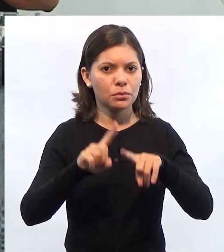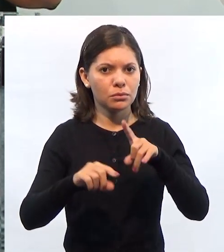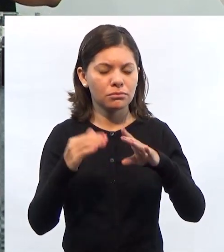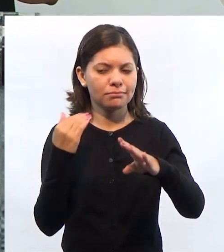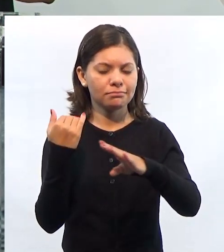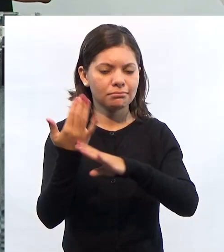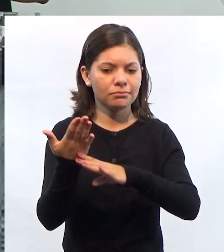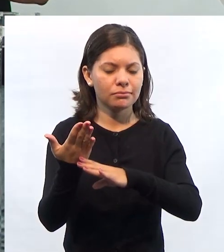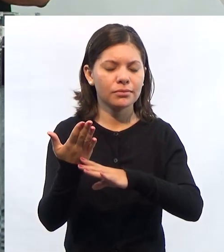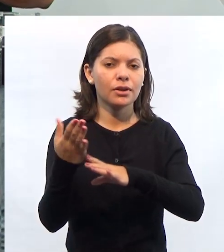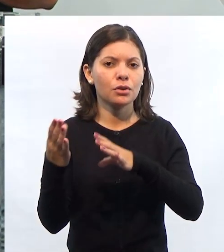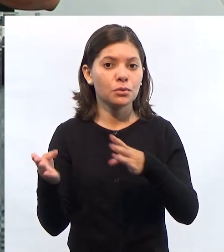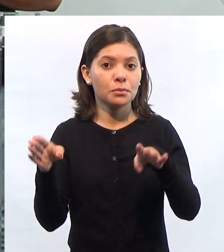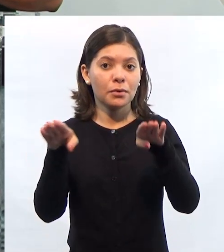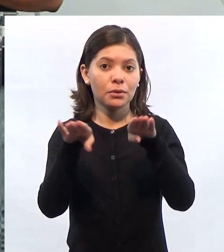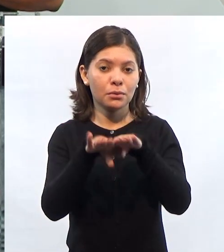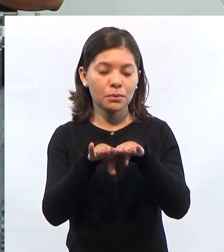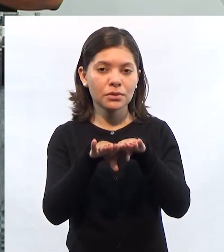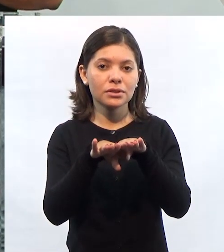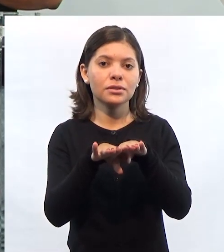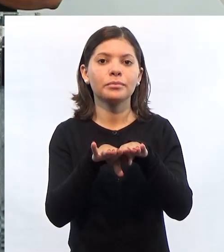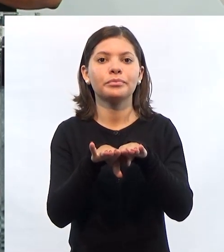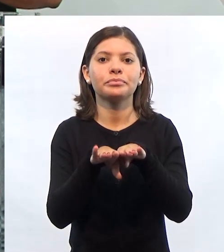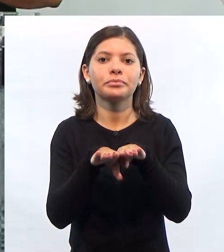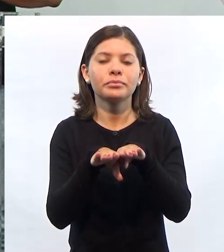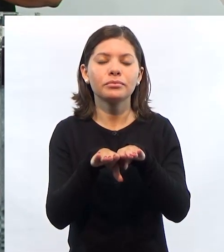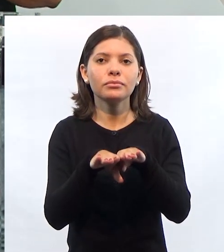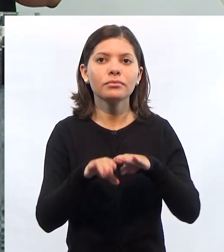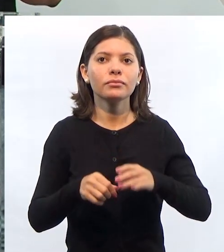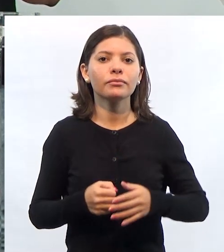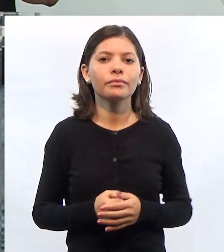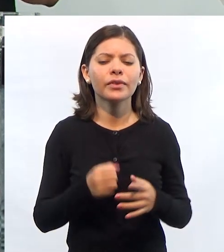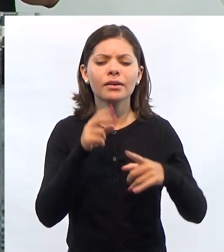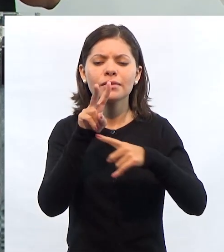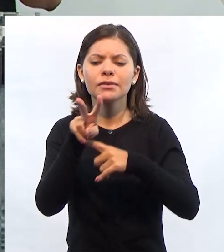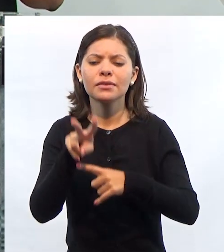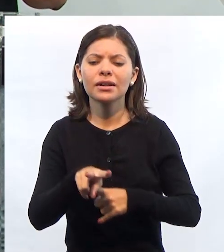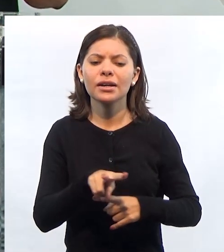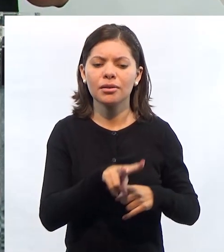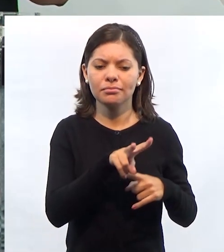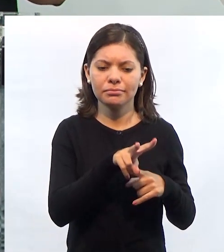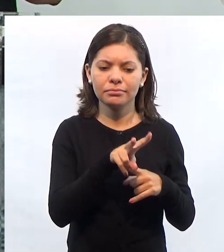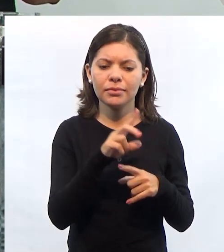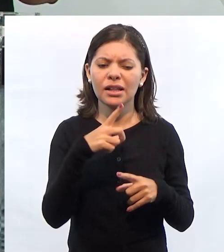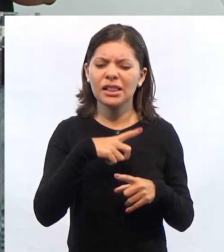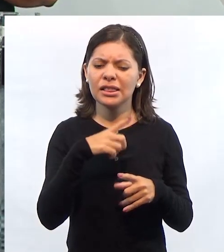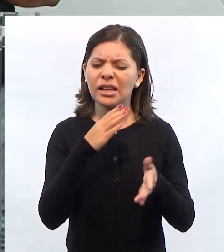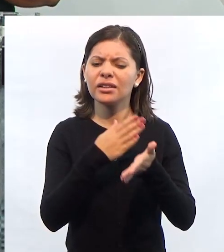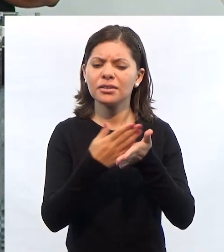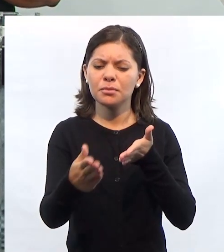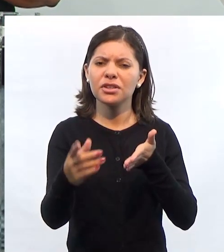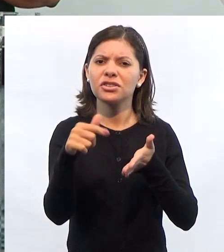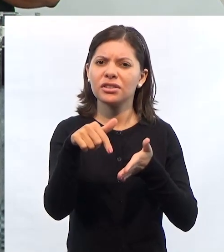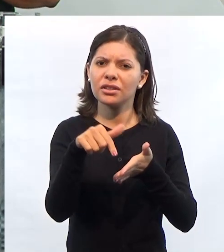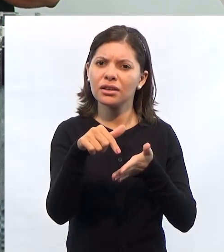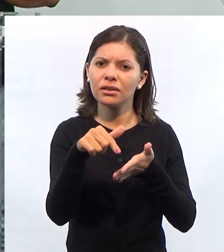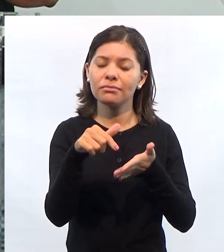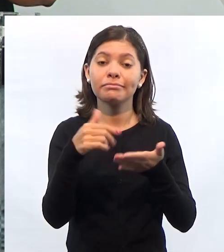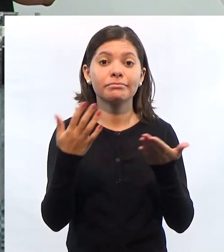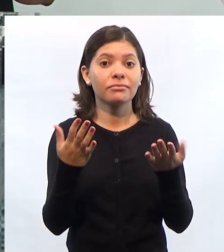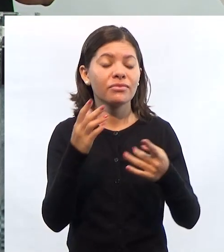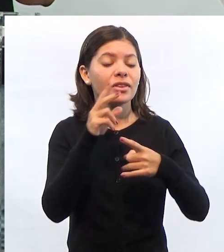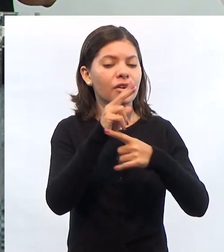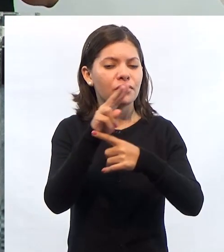saindo fora dos padrões que deveria sair para verificar se não está ocorrendo algum desperdício